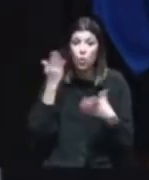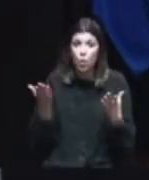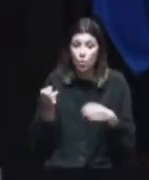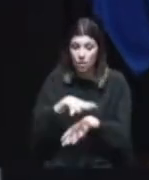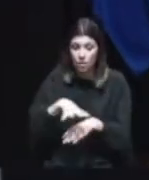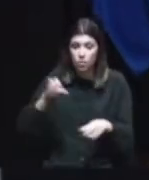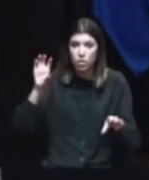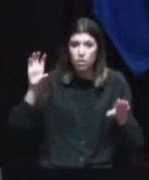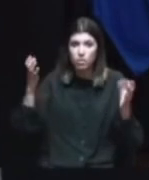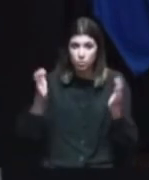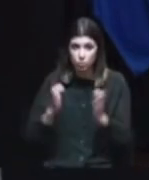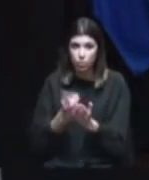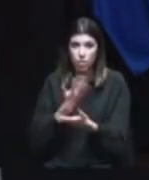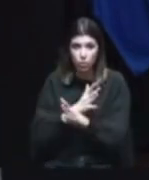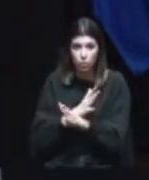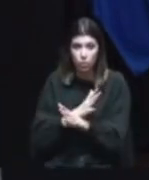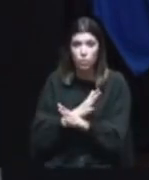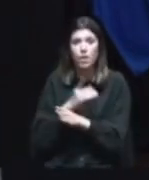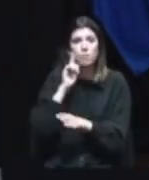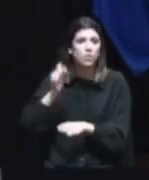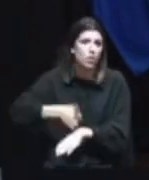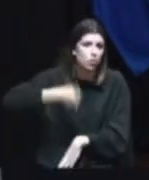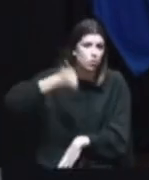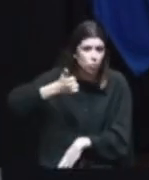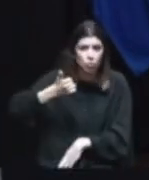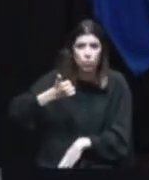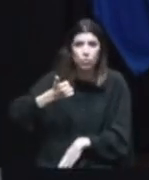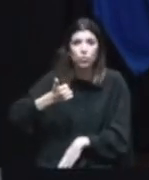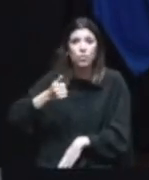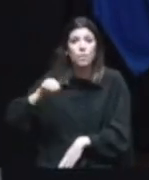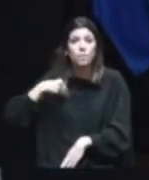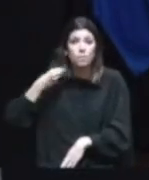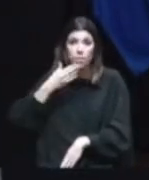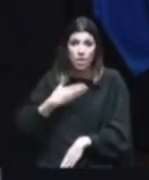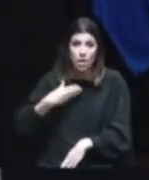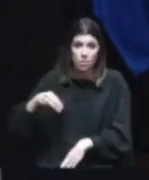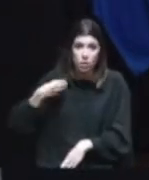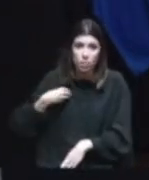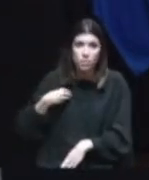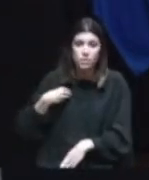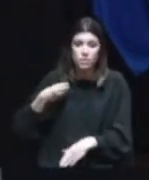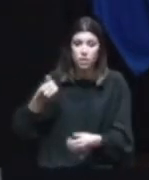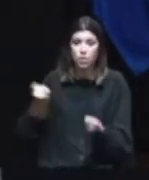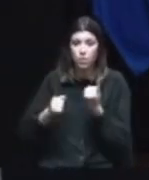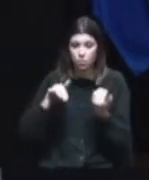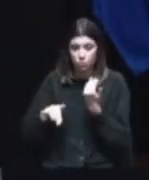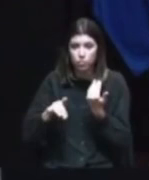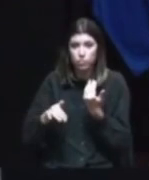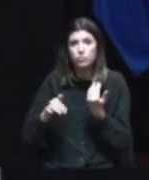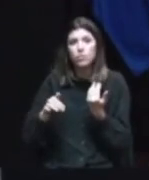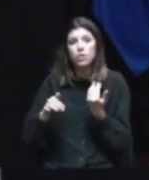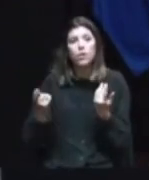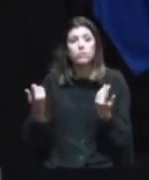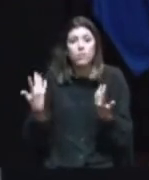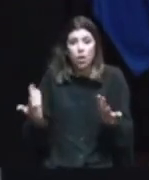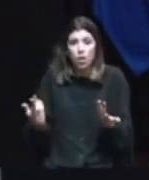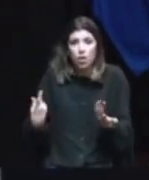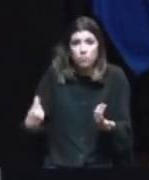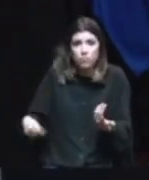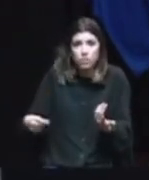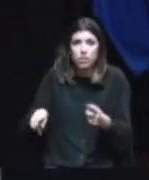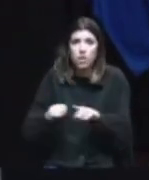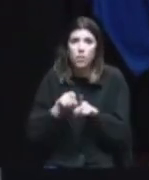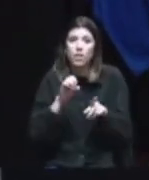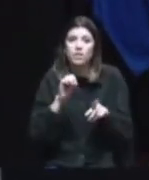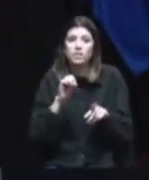emissões reduzidas da Avenida Baixa Chiado é essencial. Preocupa-nos muito a política rodoviária que este Executivo tem vindo a levar a cabo, deixar cair